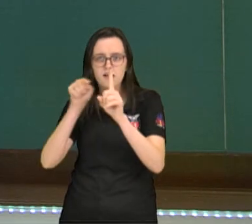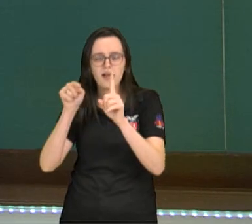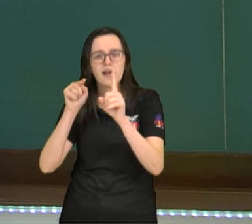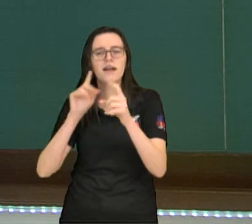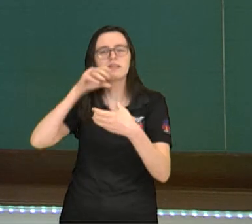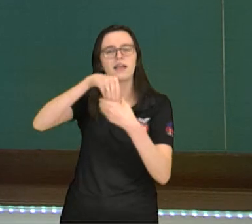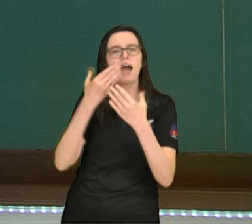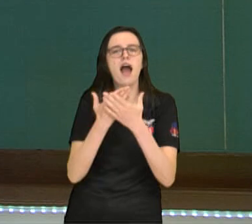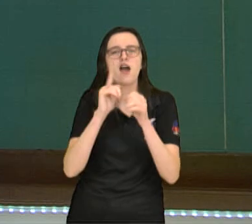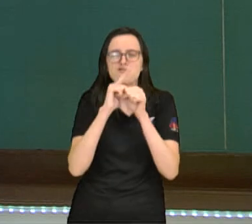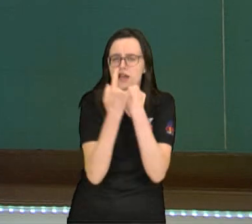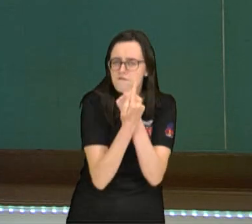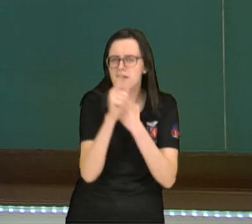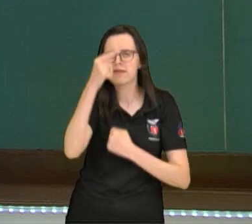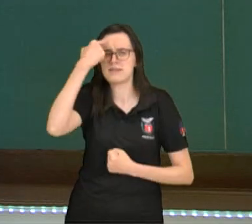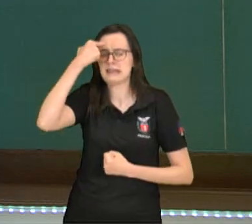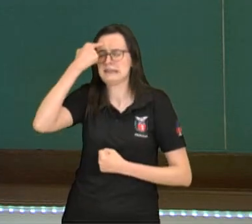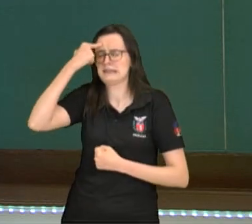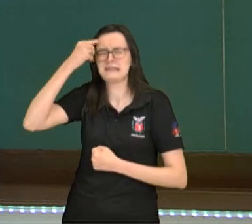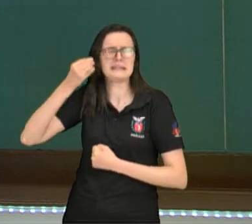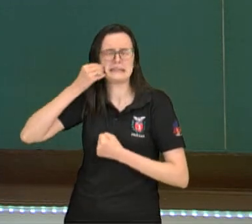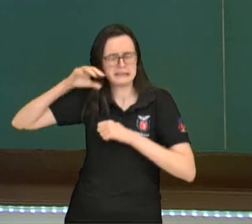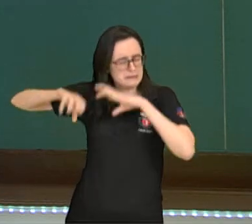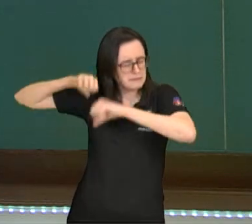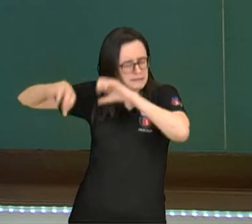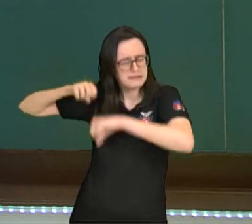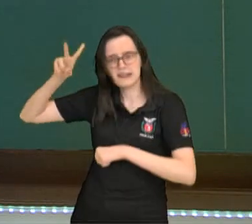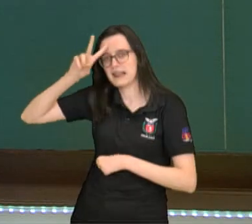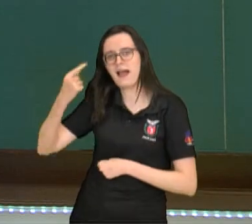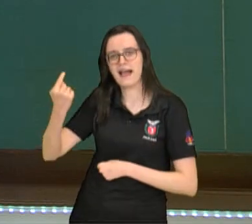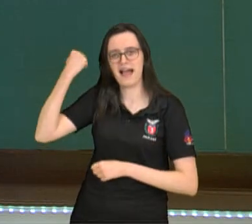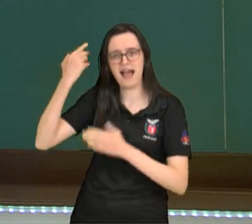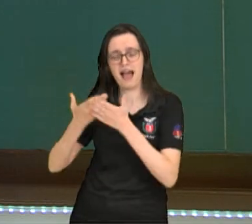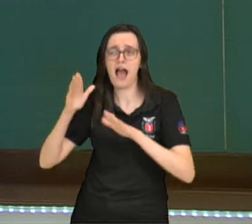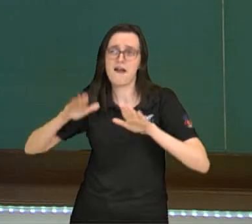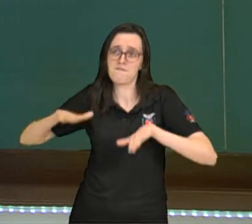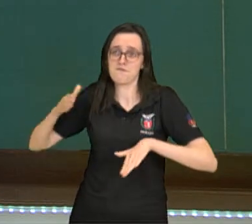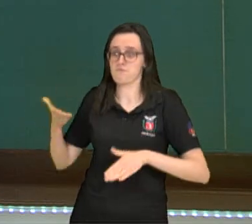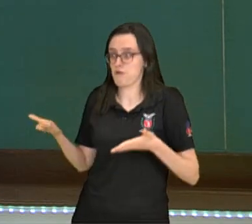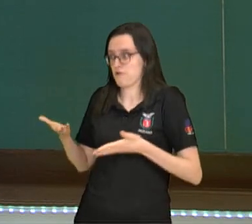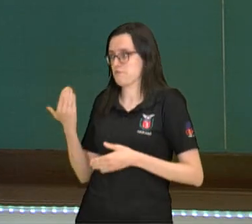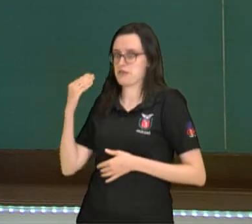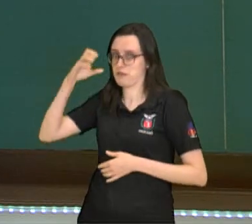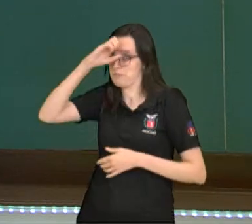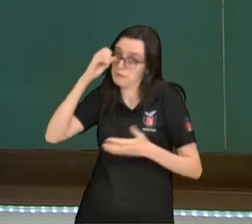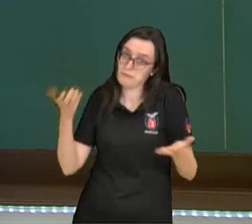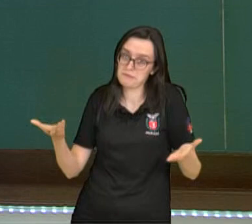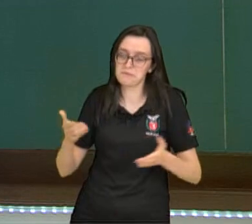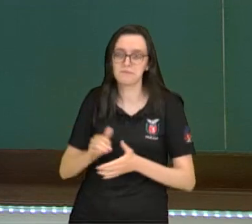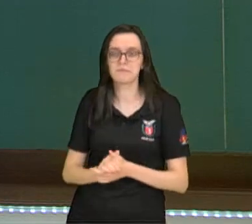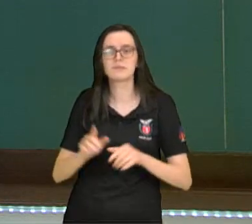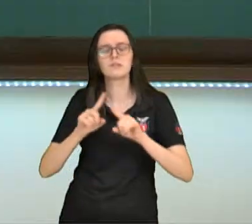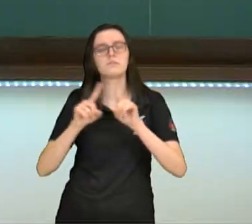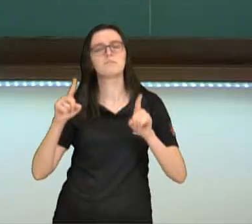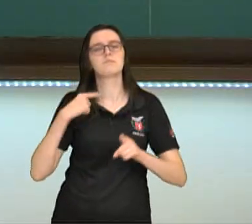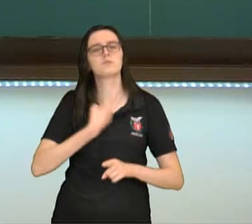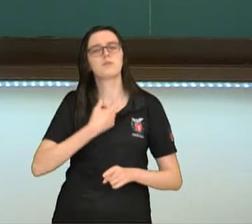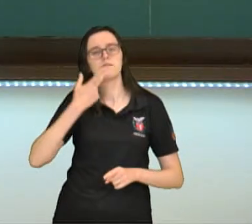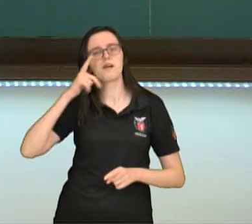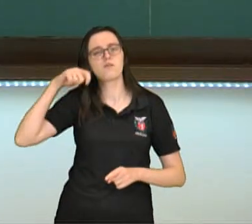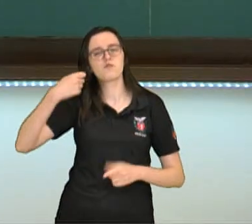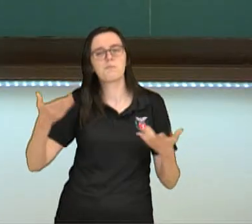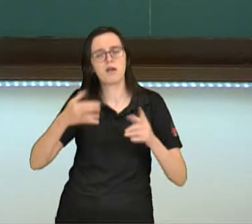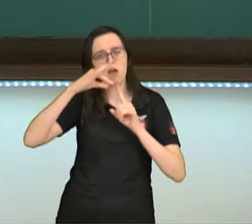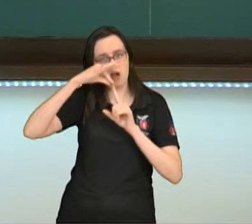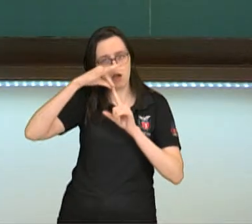geografia? Tenta buscar lá no fundo, lá, ou talvez esteja recente aí para vocês. Então vamos falar um pouquinho sobre